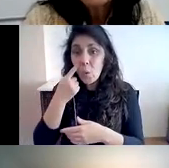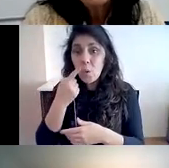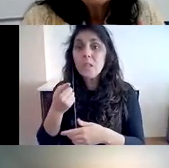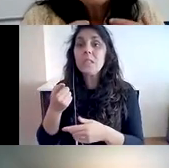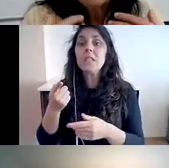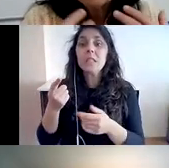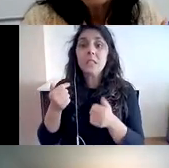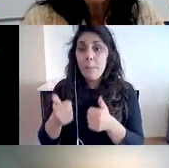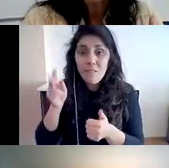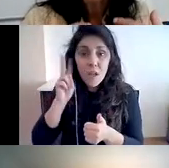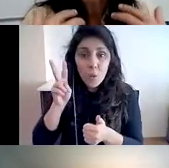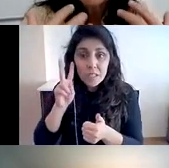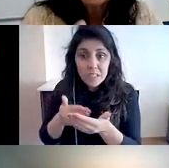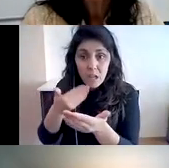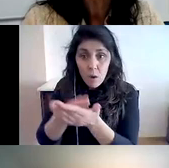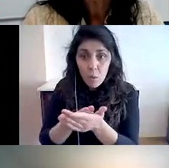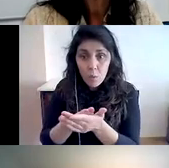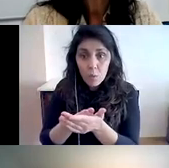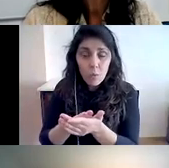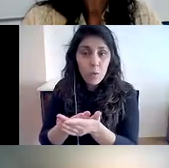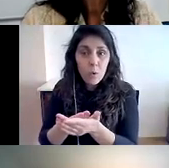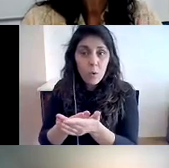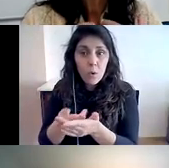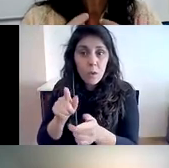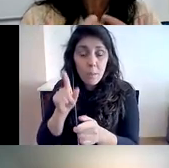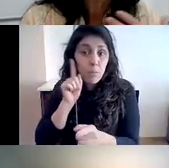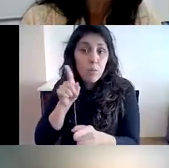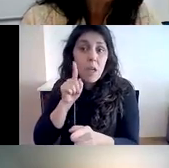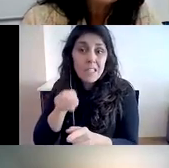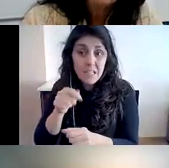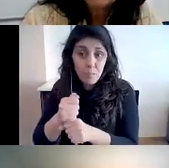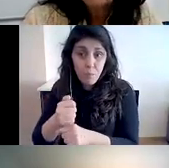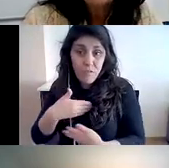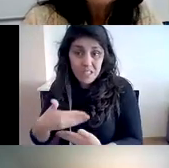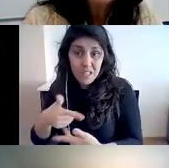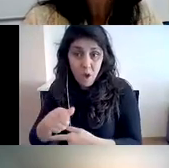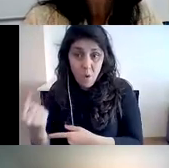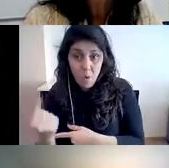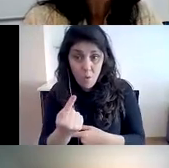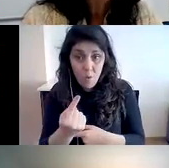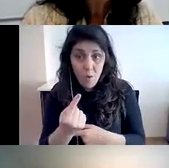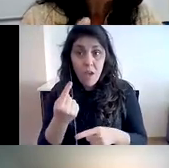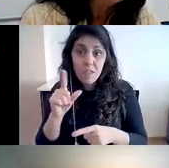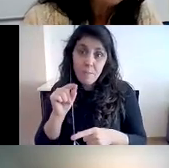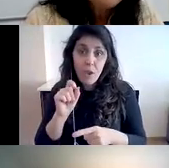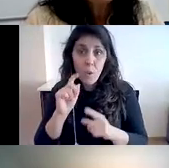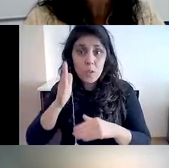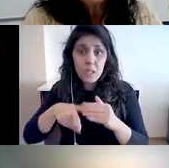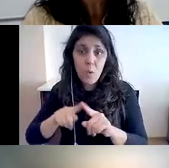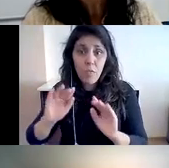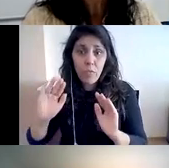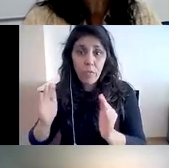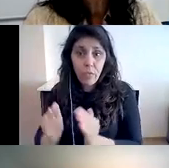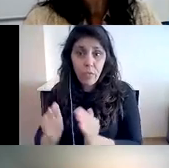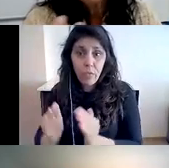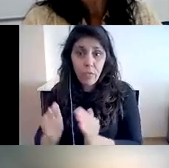sua relevância e da sua centralidade foi-se também diluindo e, na verdade, do